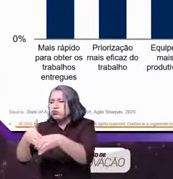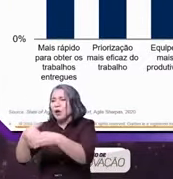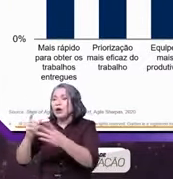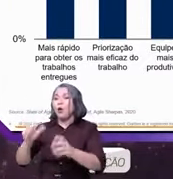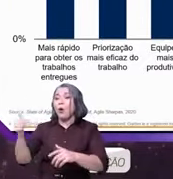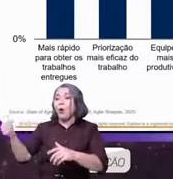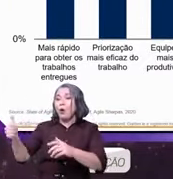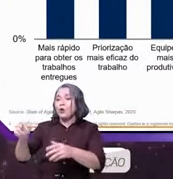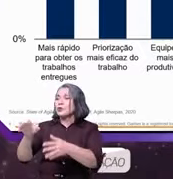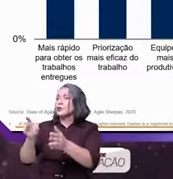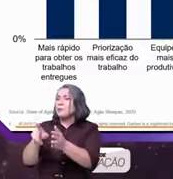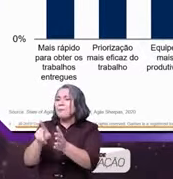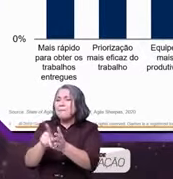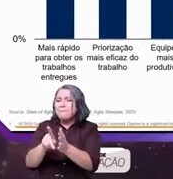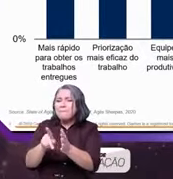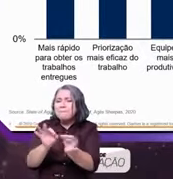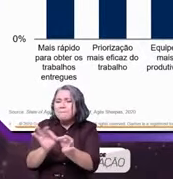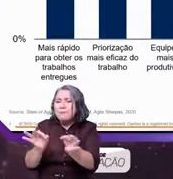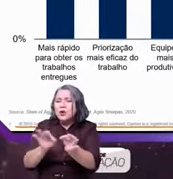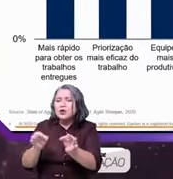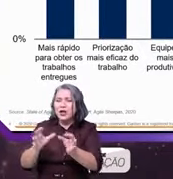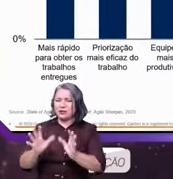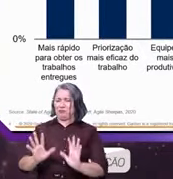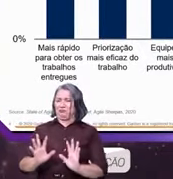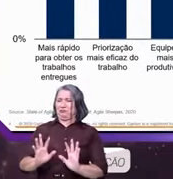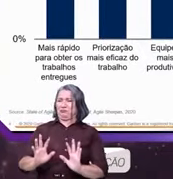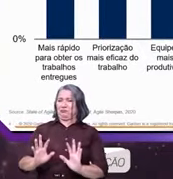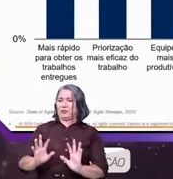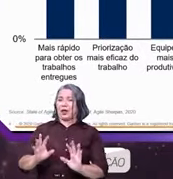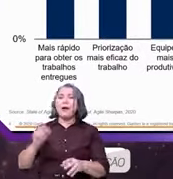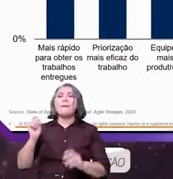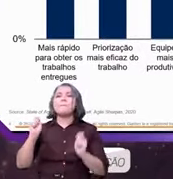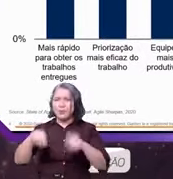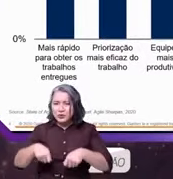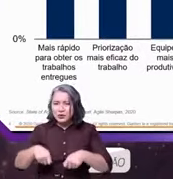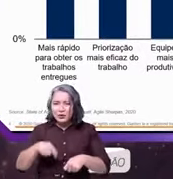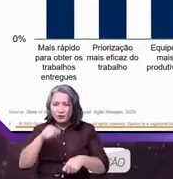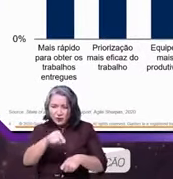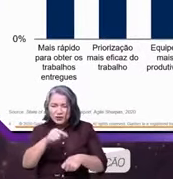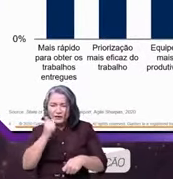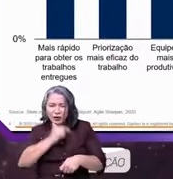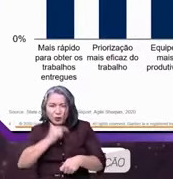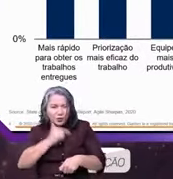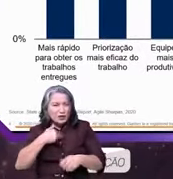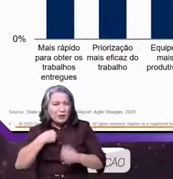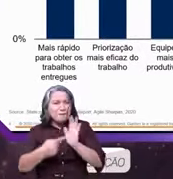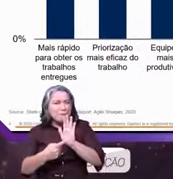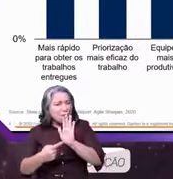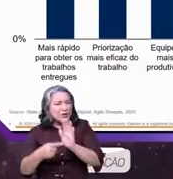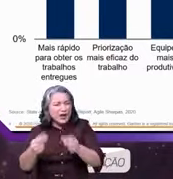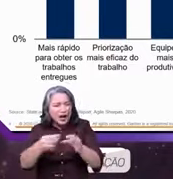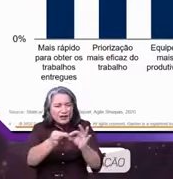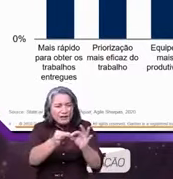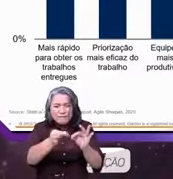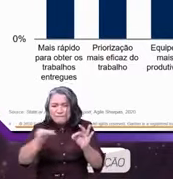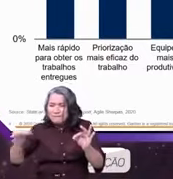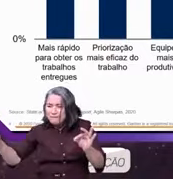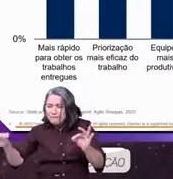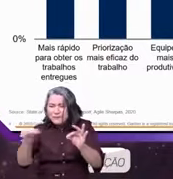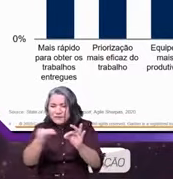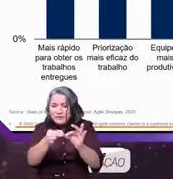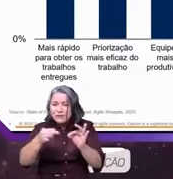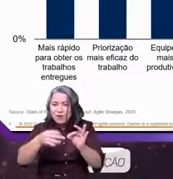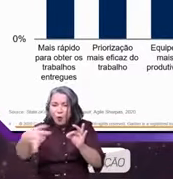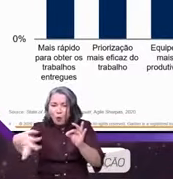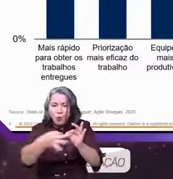é efetivamente aderente, doutor Cândido? É possível? O senhor vai conseguir demonstrar, fazer essa ponte, esse